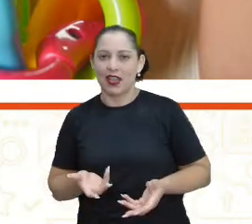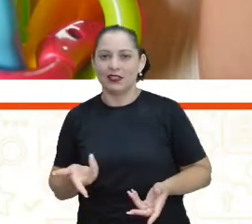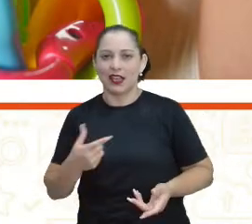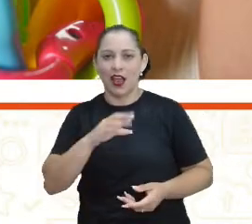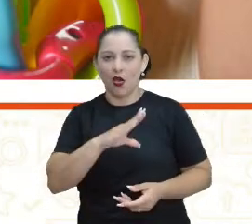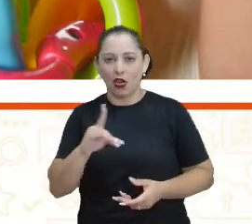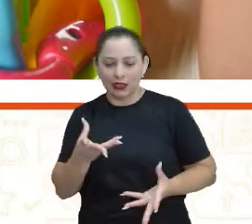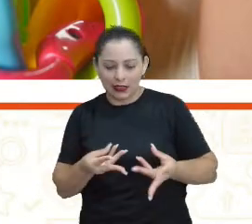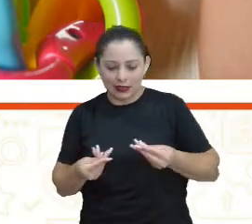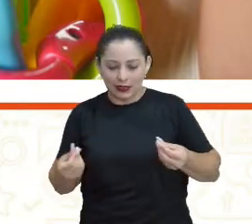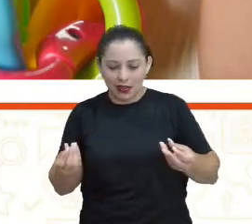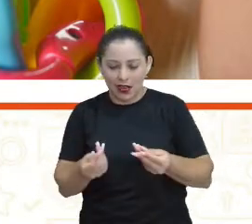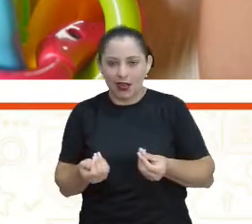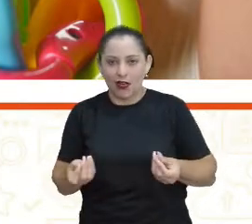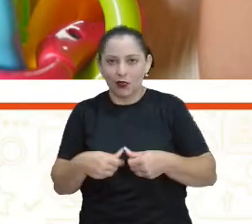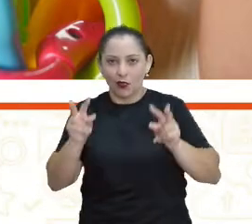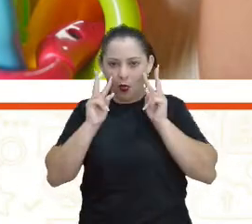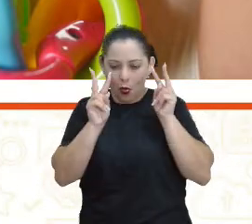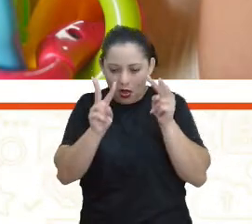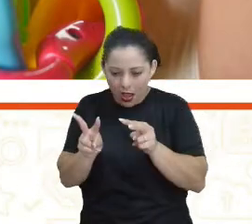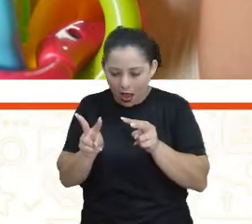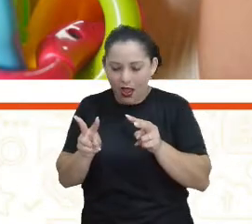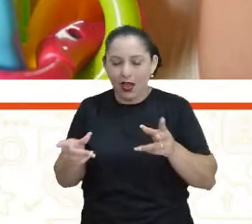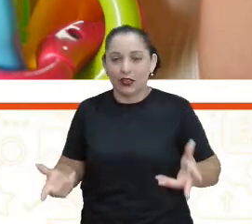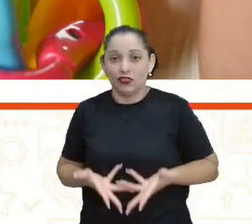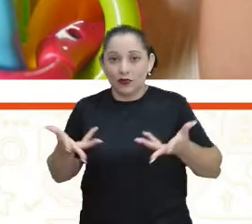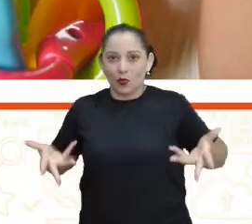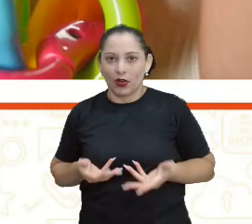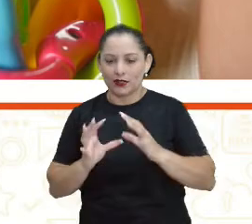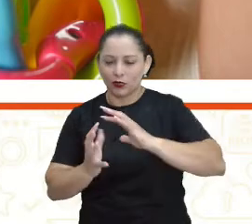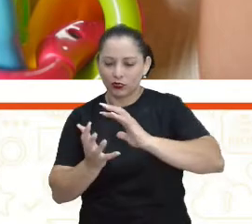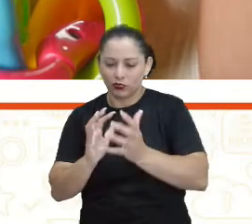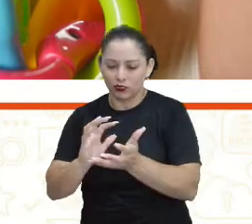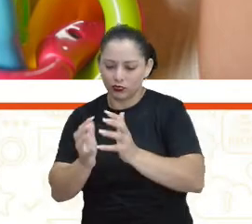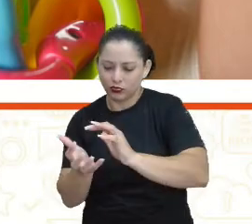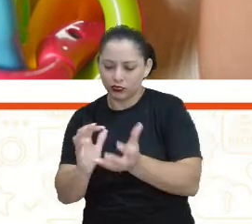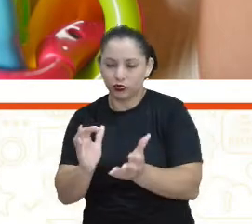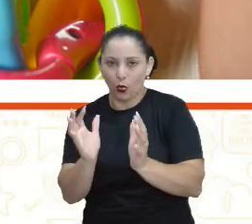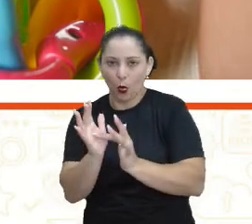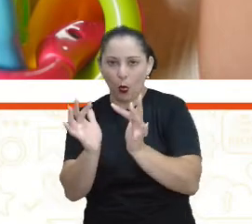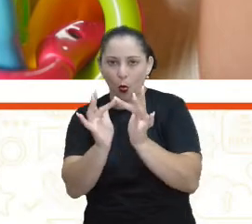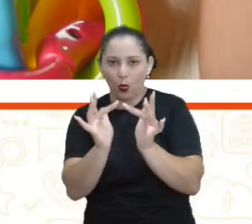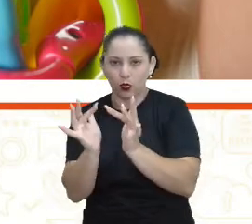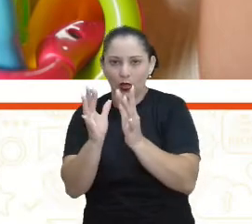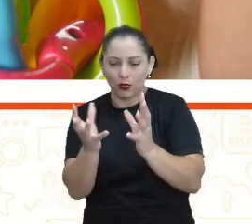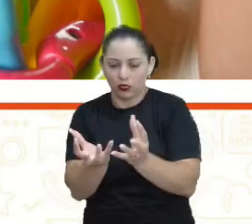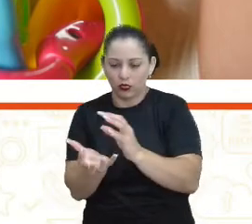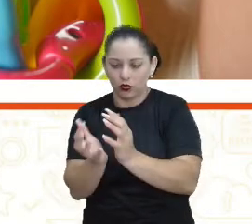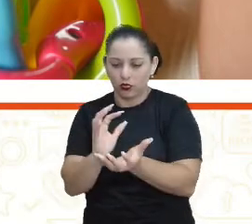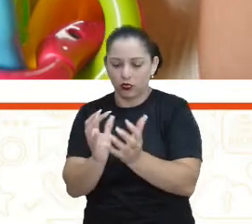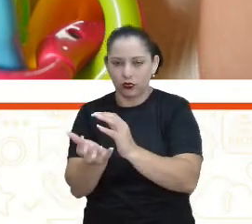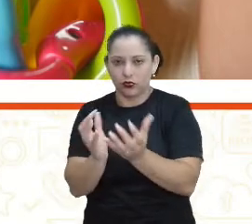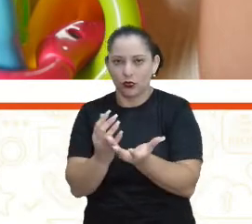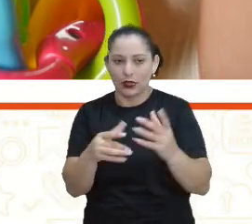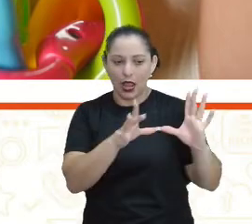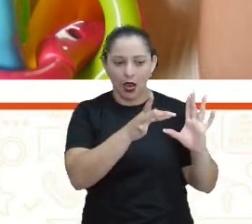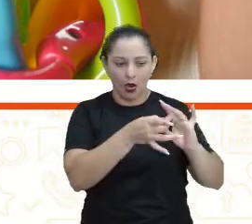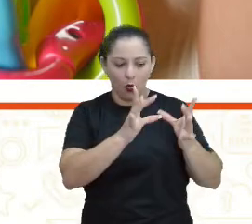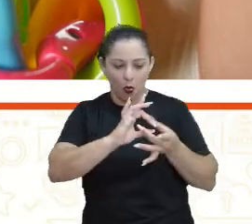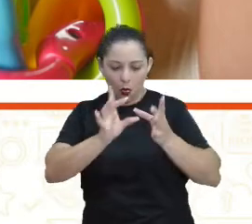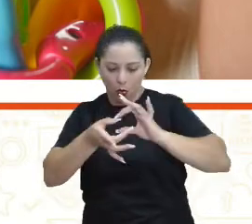percepção auditiva, porque tem o guiso, a estimulação tátil, obviamente, né? Esse material é uma junção das argolas